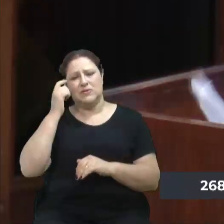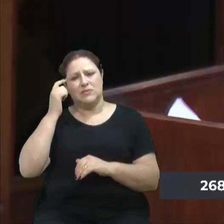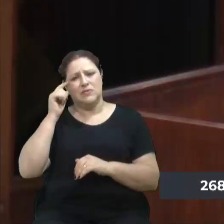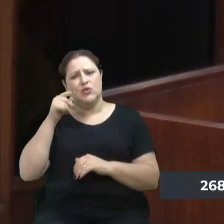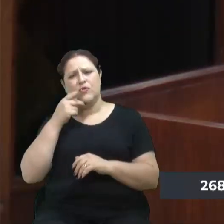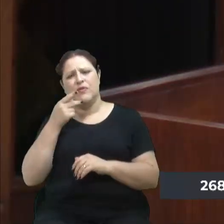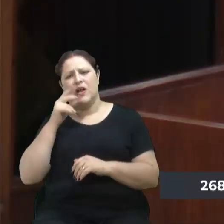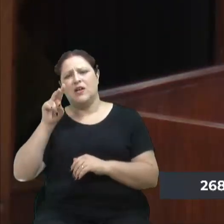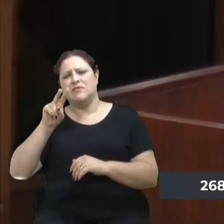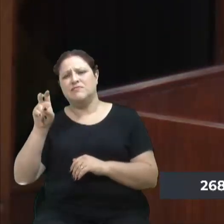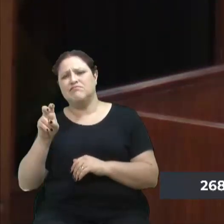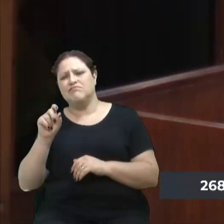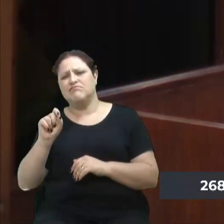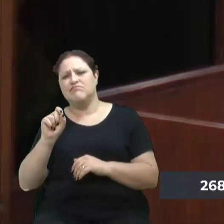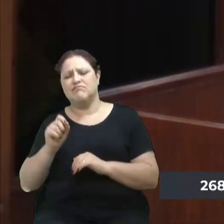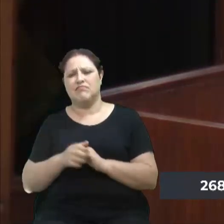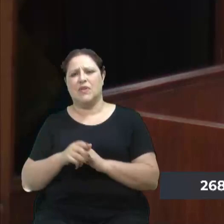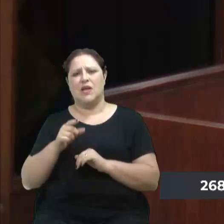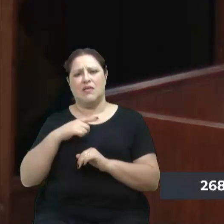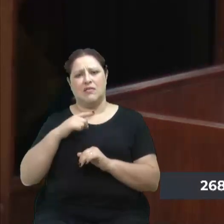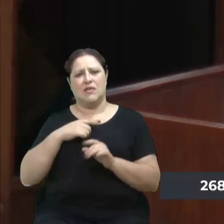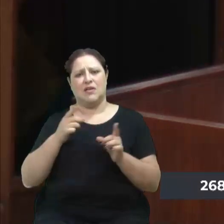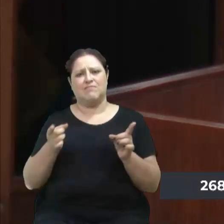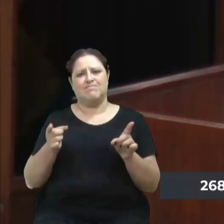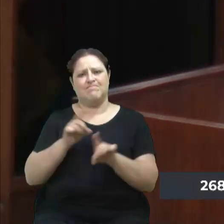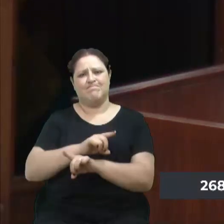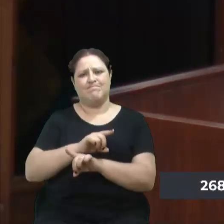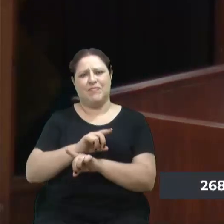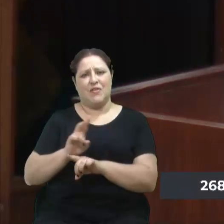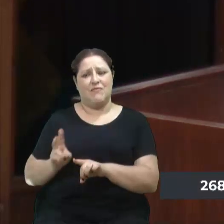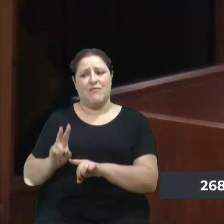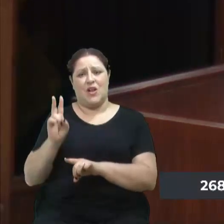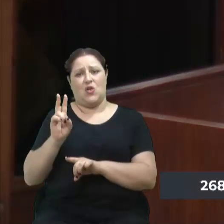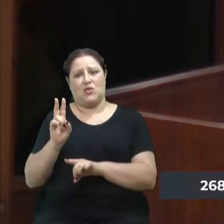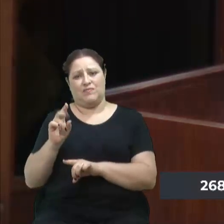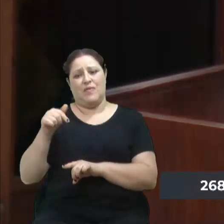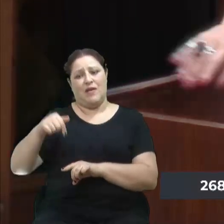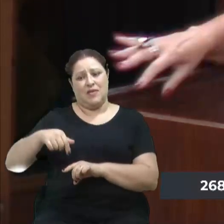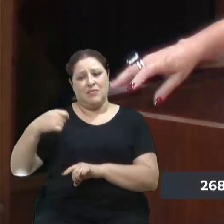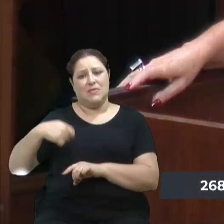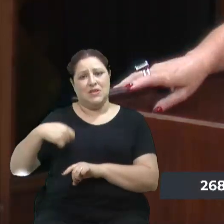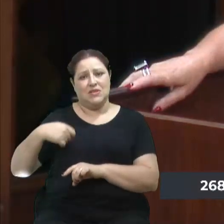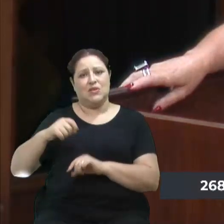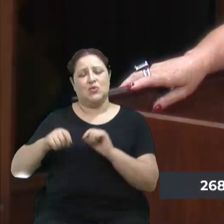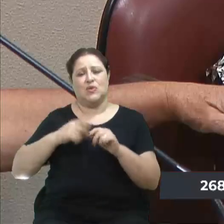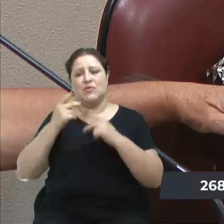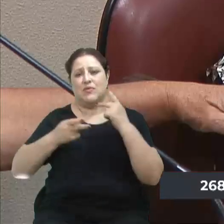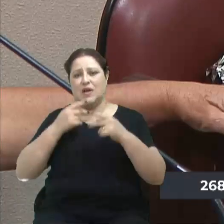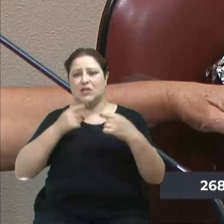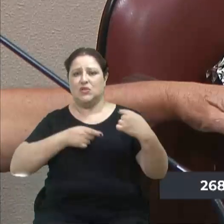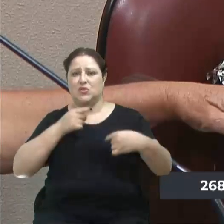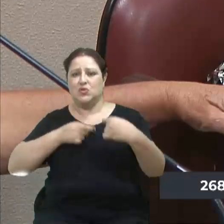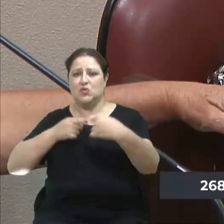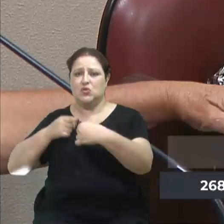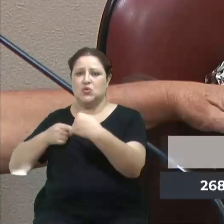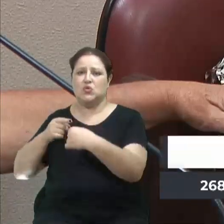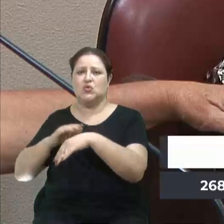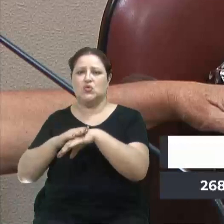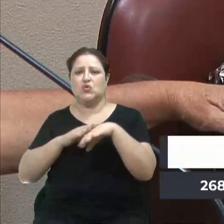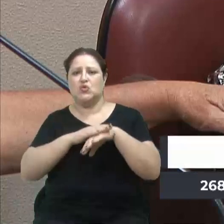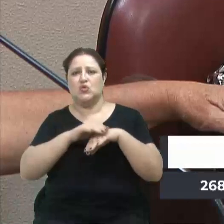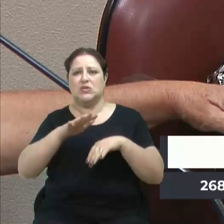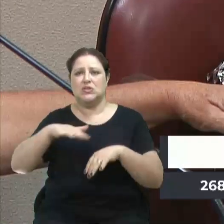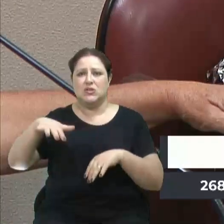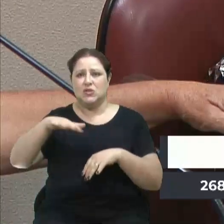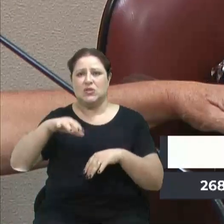fala sobre, e aí é uma inversão total de valores, né? Nós devíamos estar nessa casa justamente discutindo a